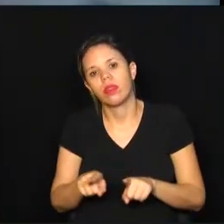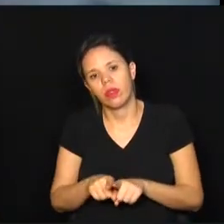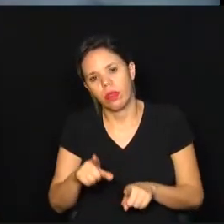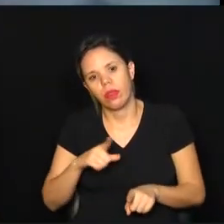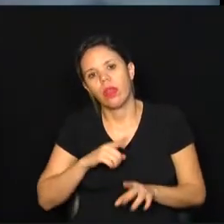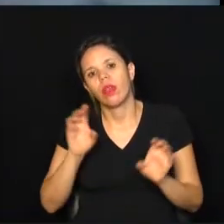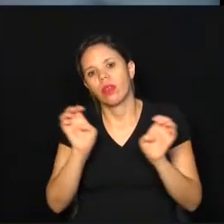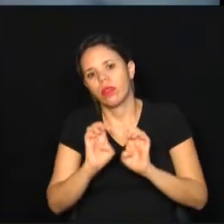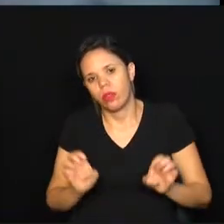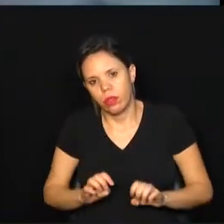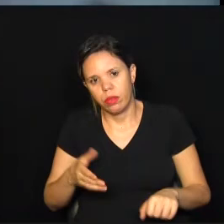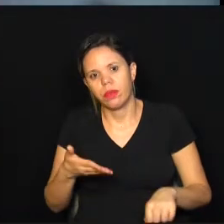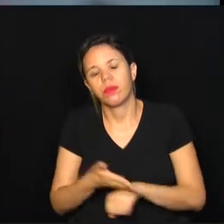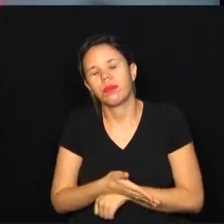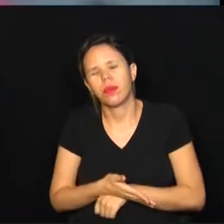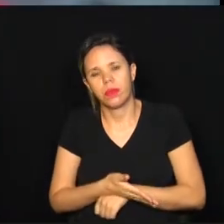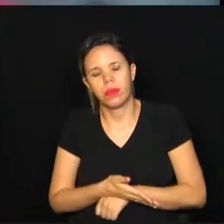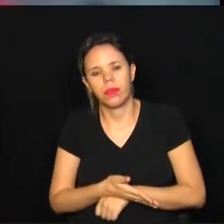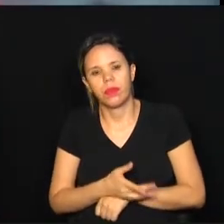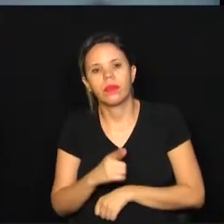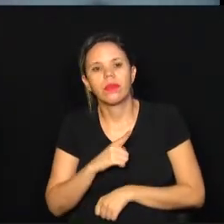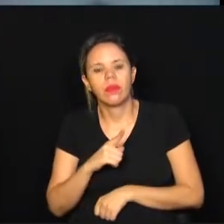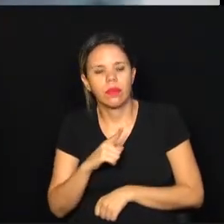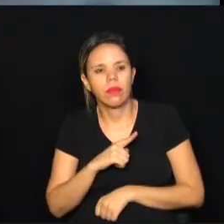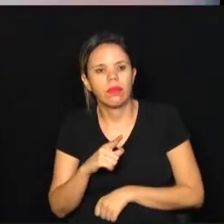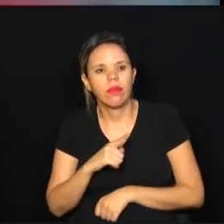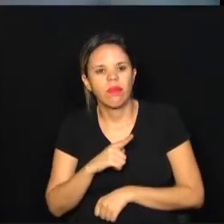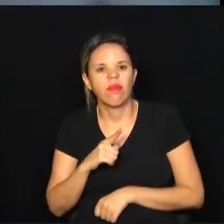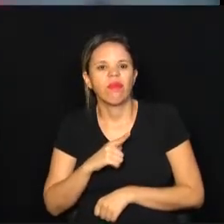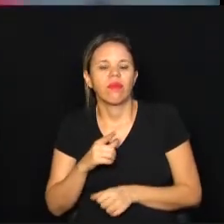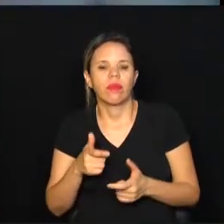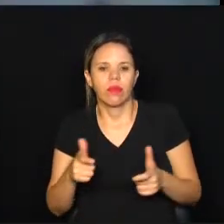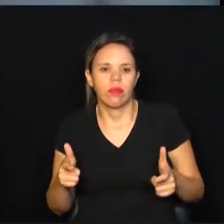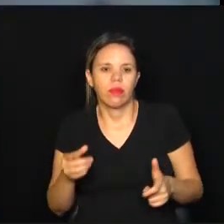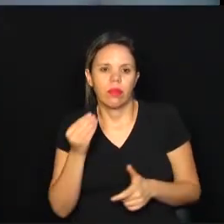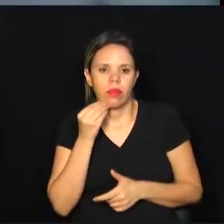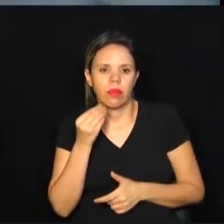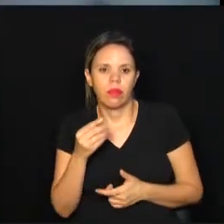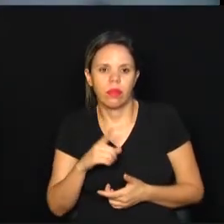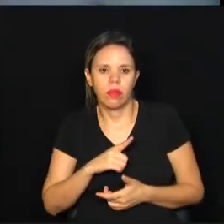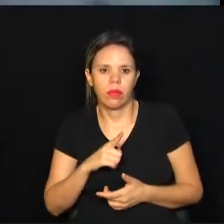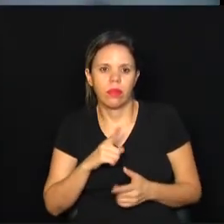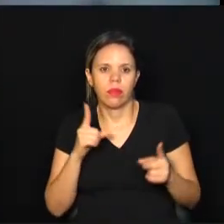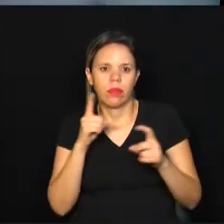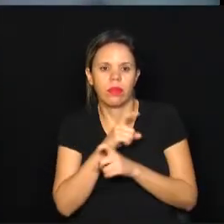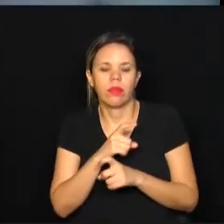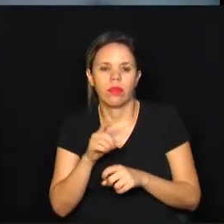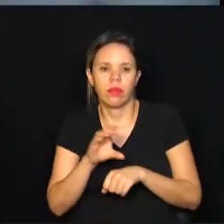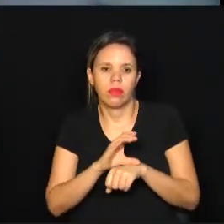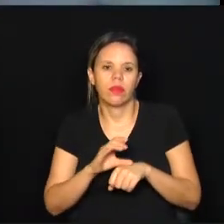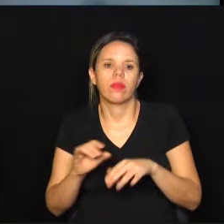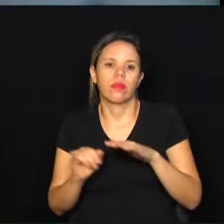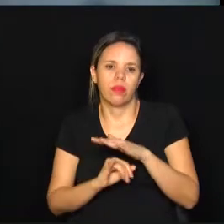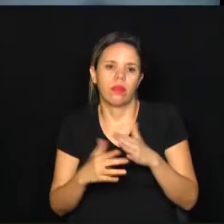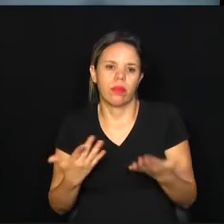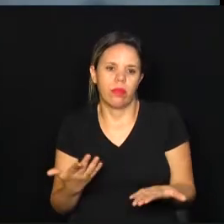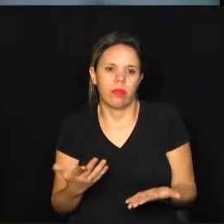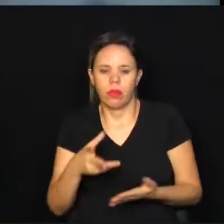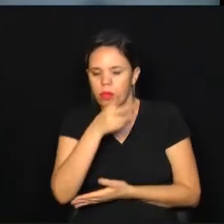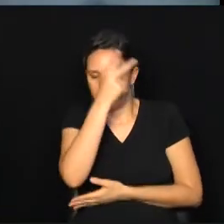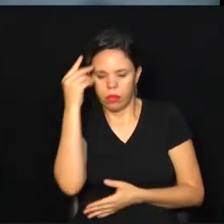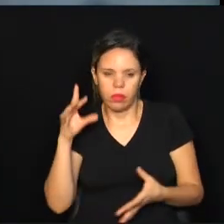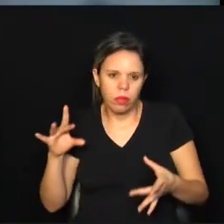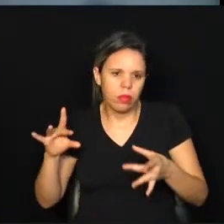para organizar uma participação que tenha uma pujança maior. Então, assim, tem uma dificuldade institucional da